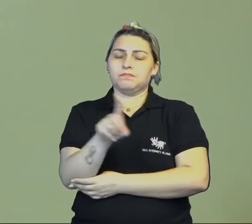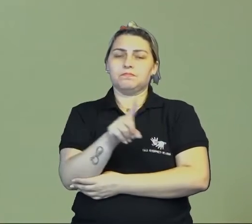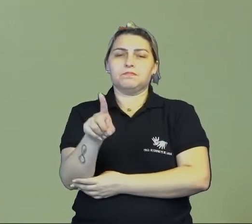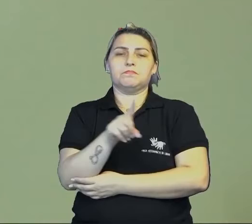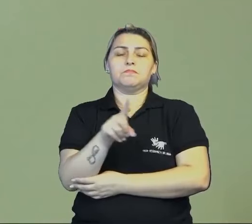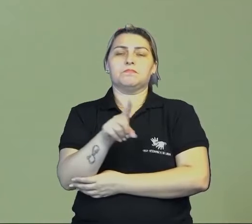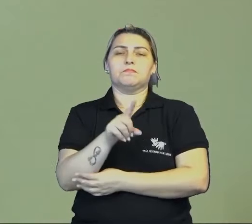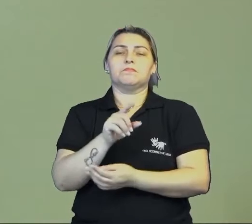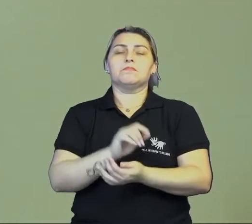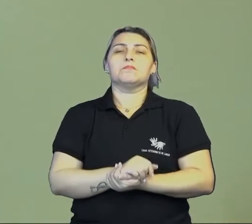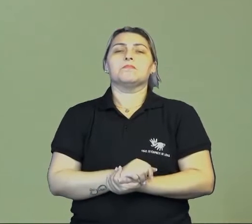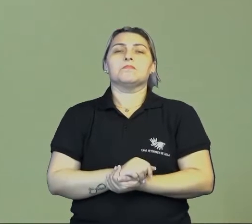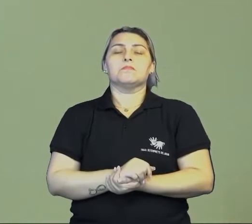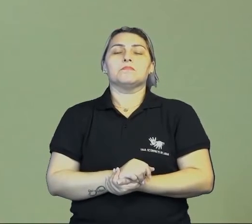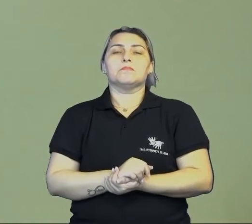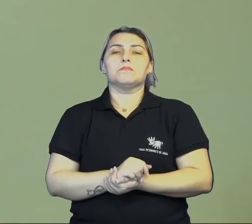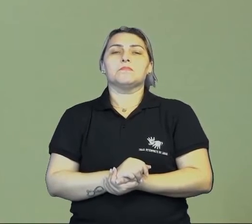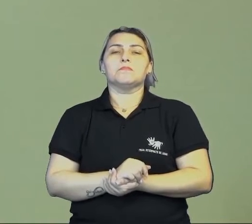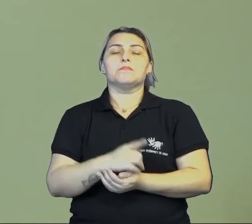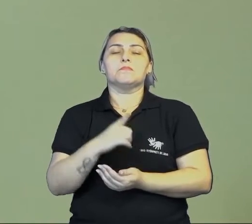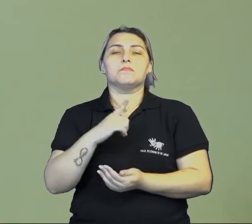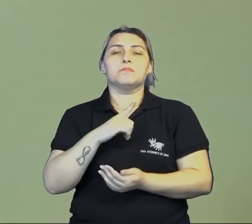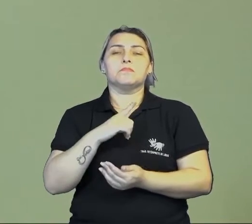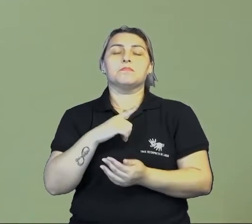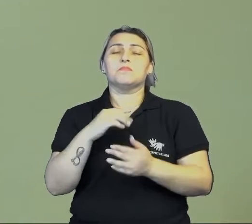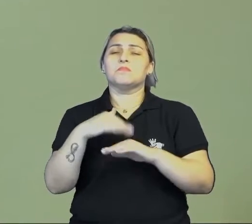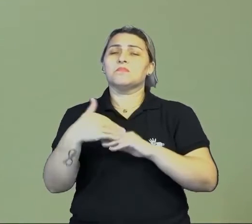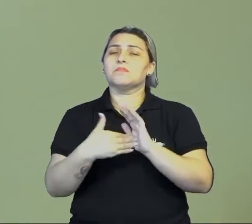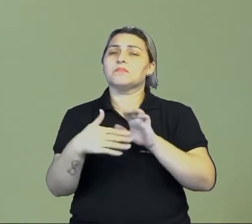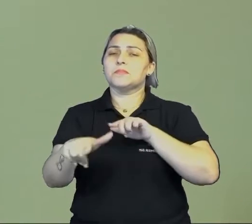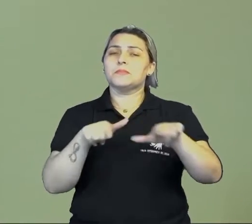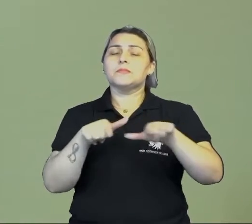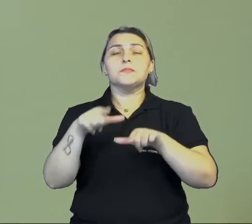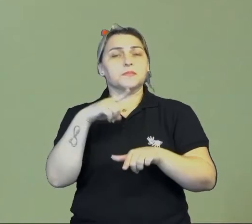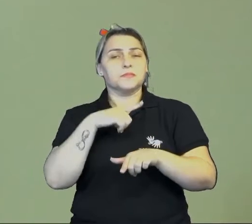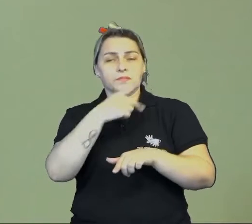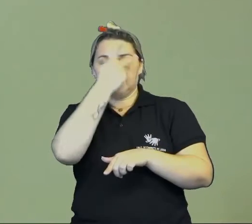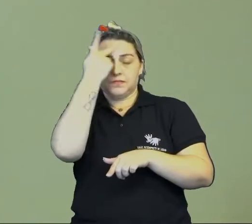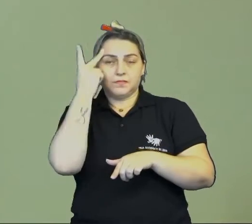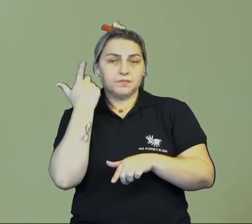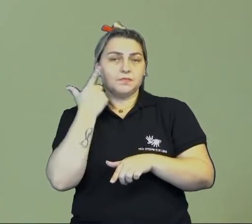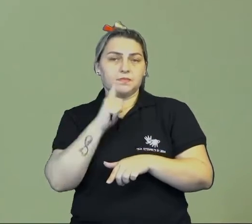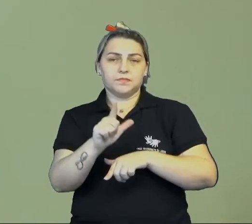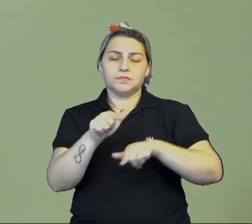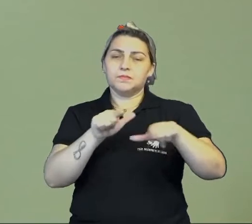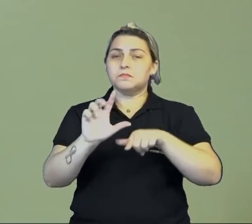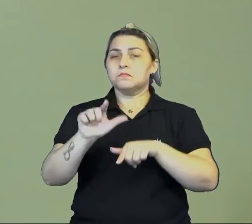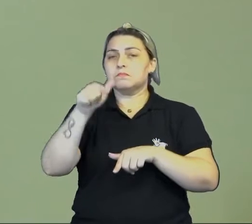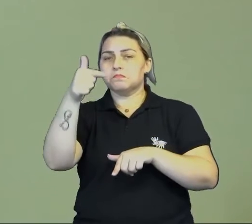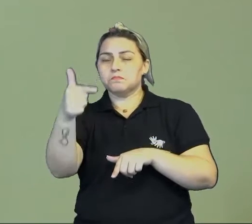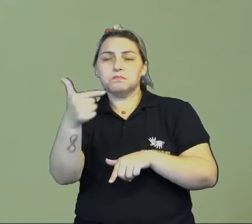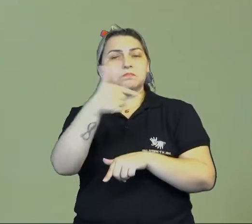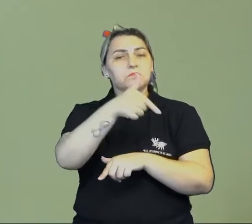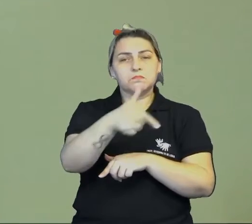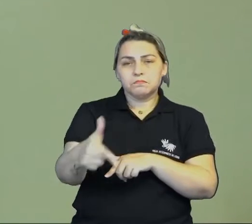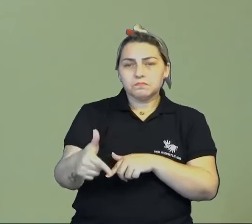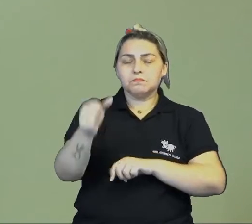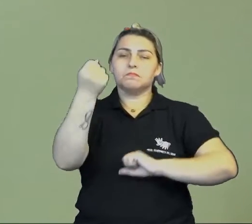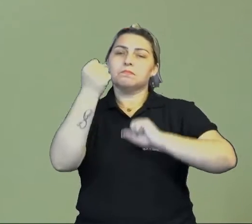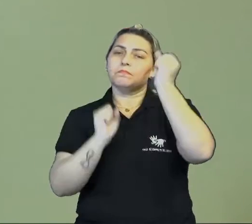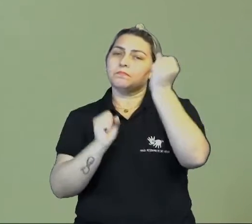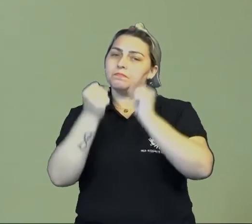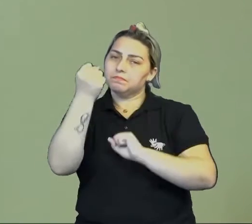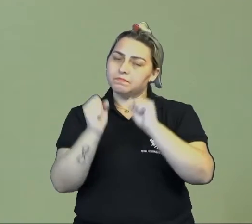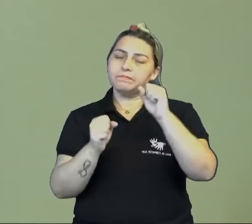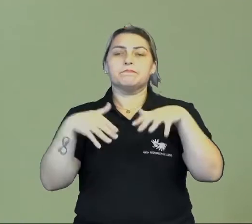abarcar, não conseguiu contemplar toda a mão de obra disponível. Muitas pessoas conseguiram trabalho, justamente na indústria,